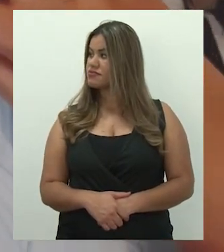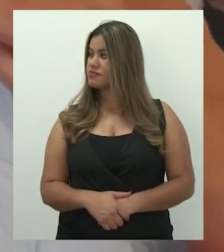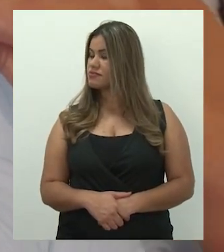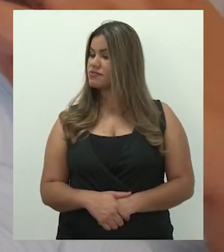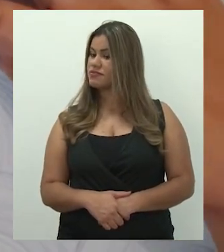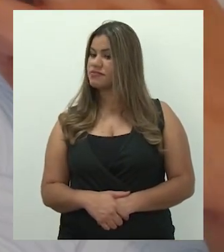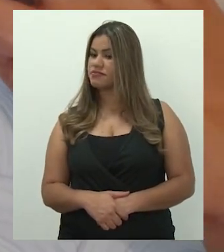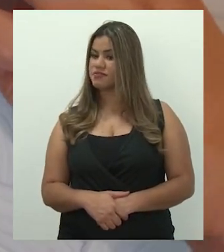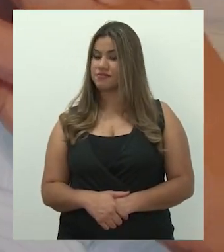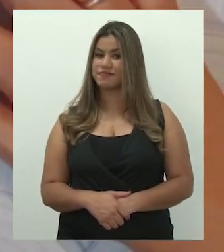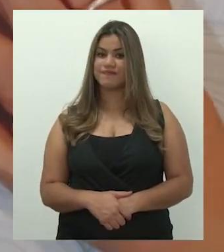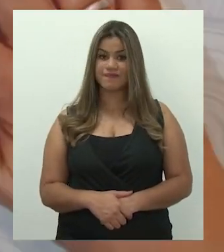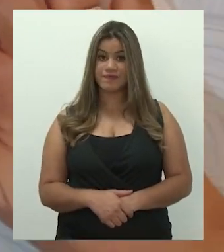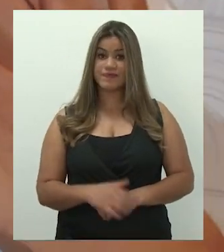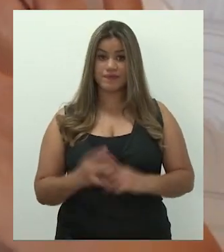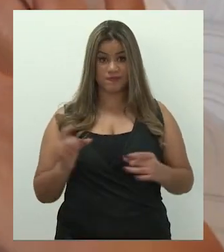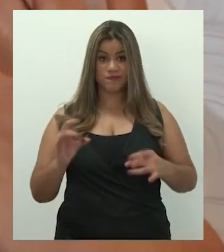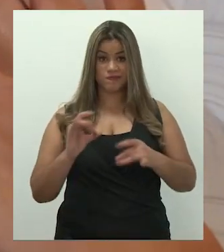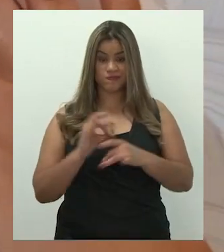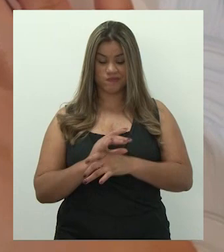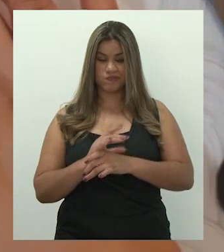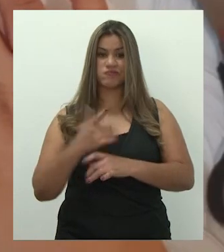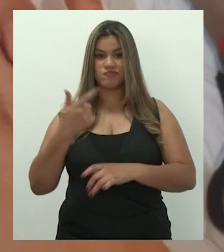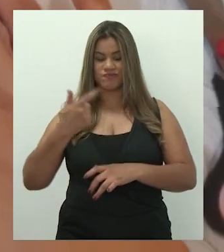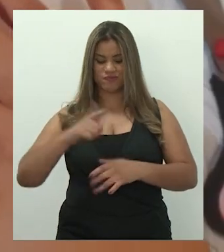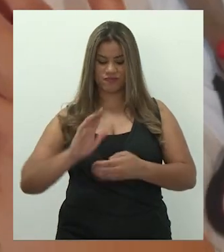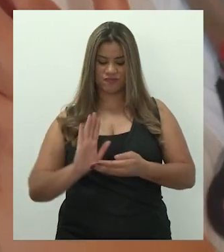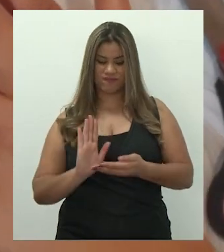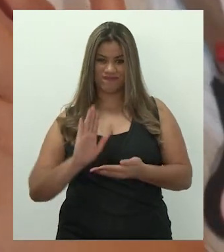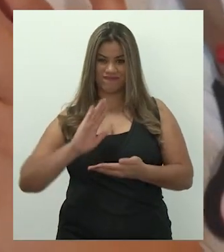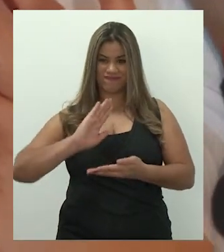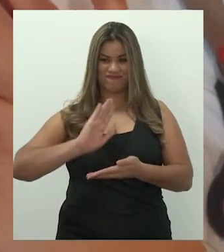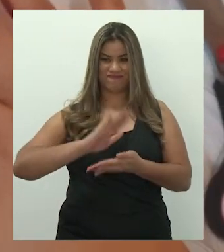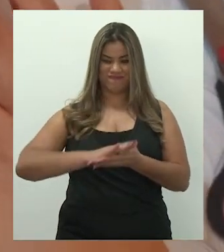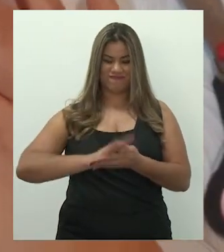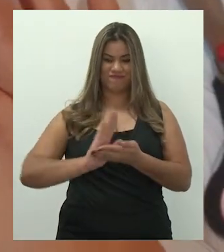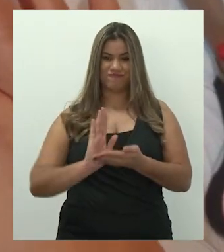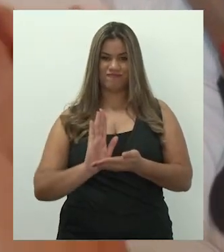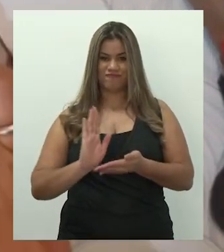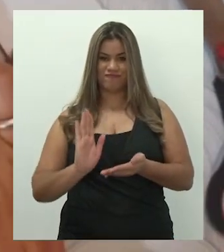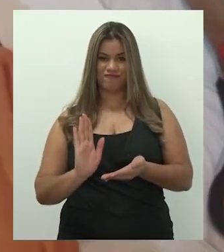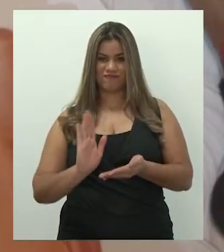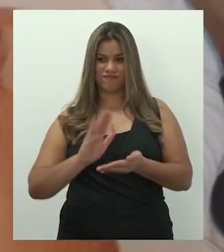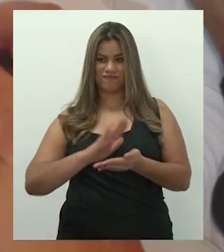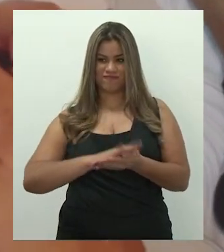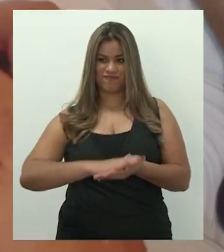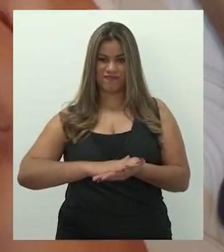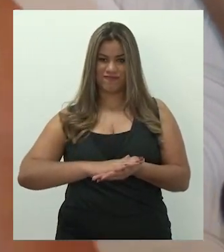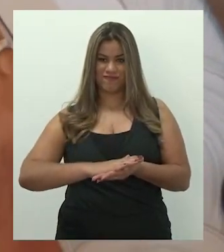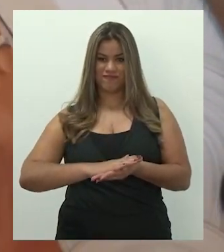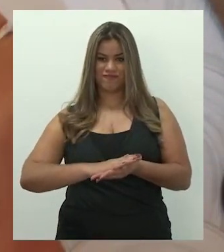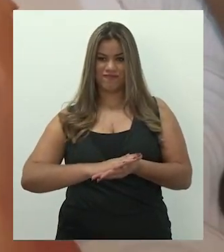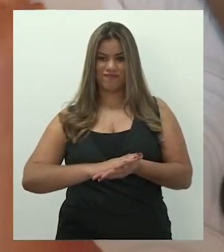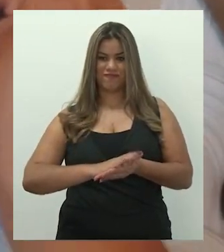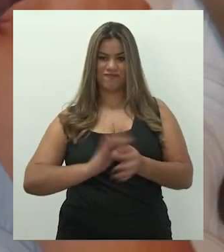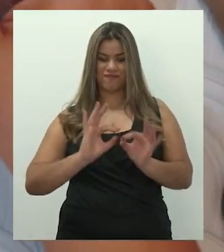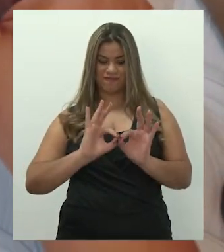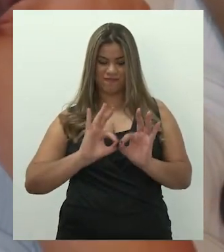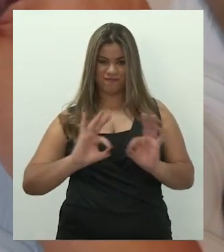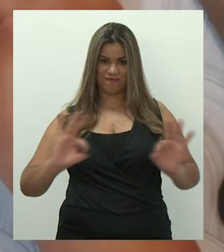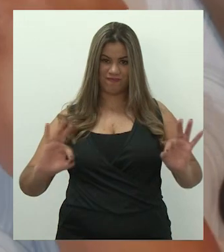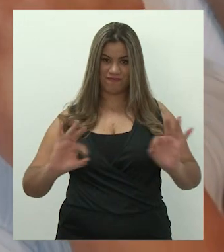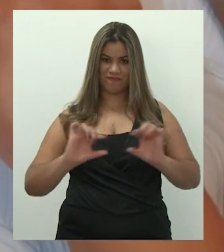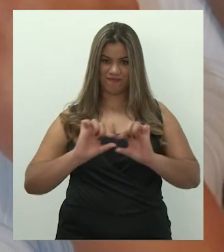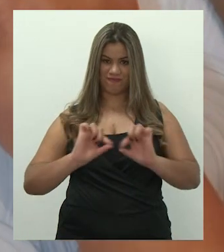Acabou de recortar, vai dobrar novamente o retângulo para cima. Dobre, faça o